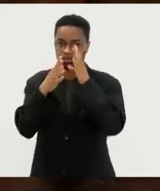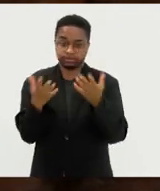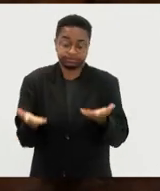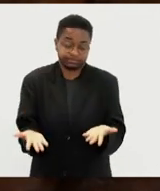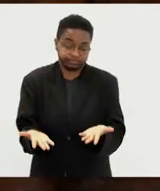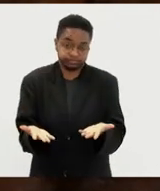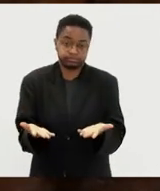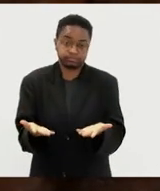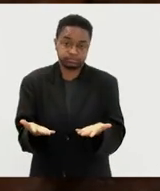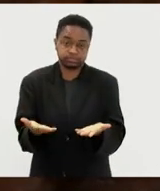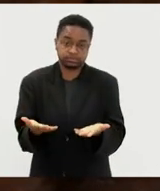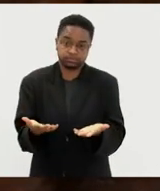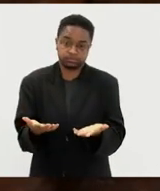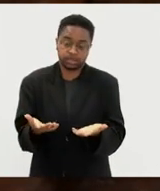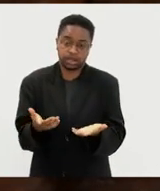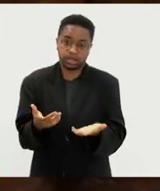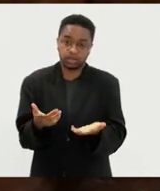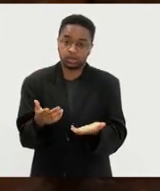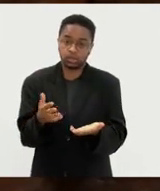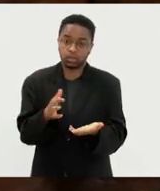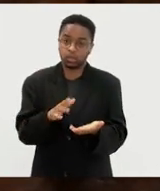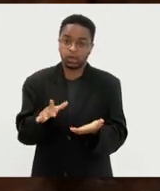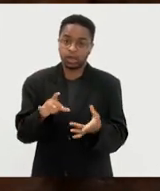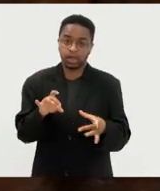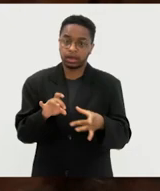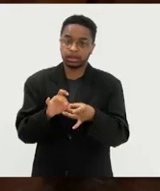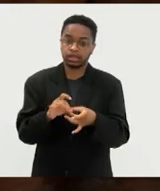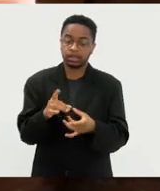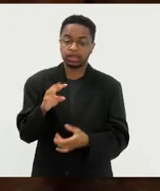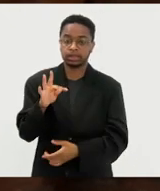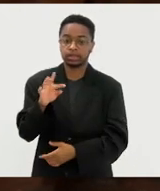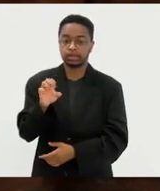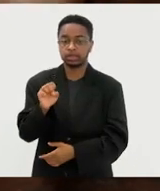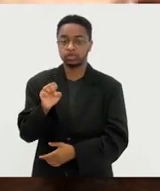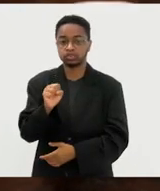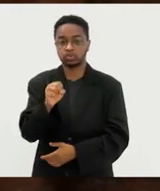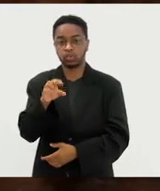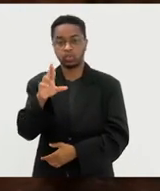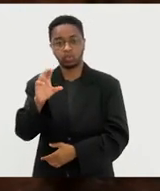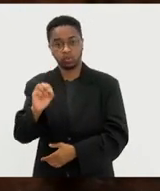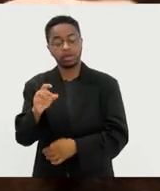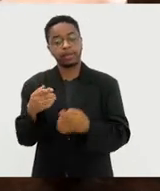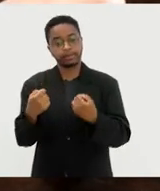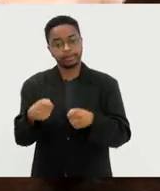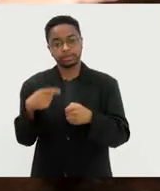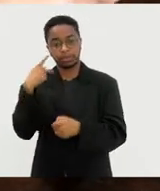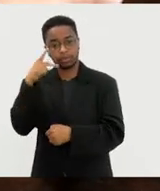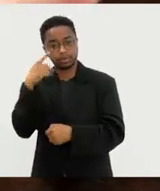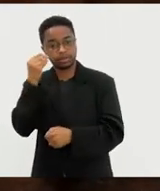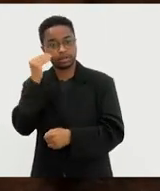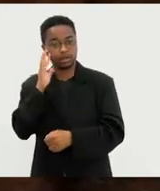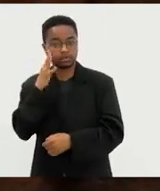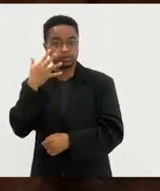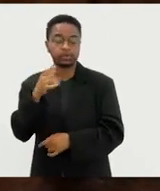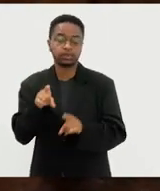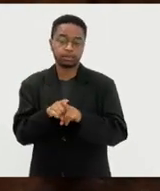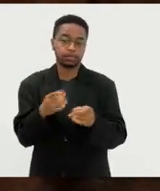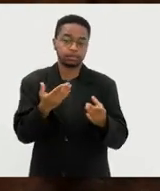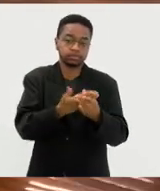Então, não há o que esperar do tesouro. Então, tem que ir para a política e para o jurídico, senão a gente vai morrer.